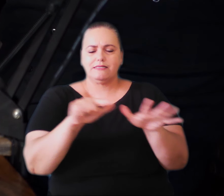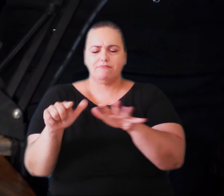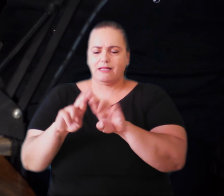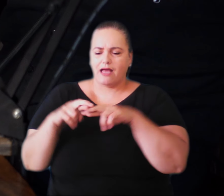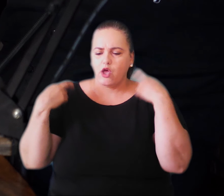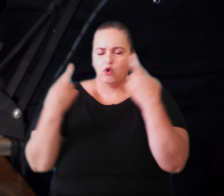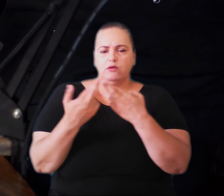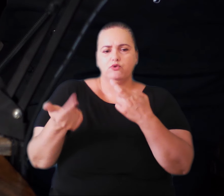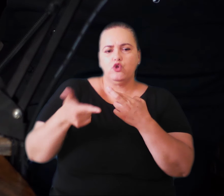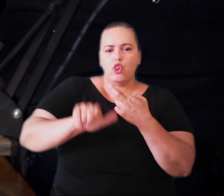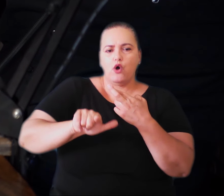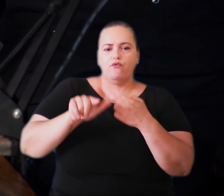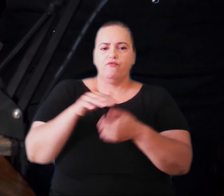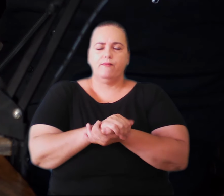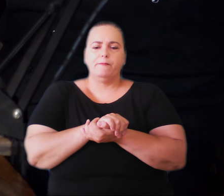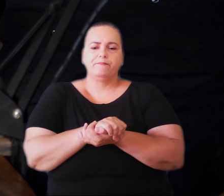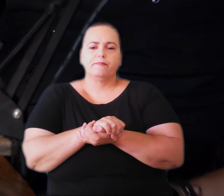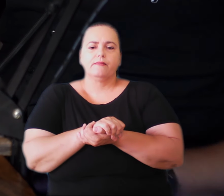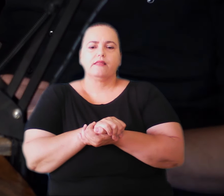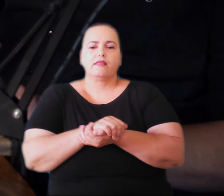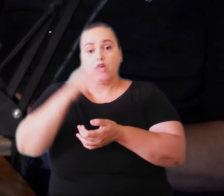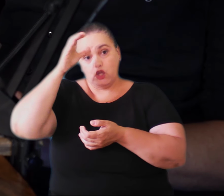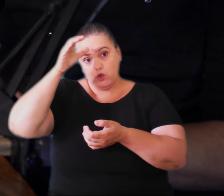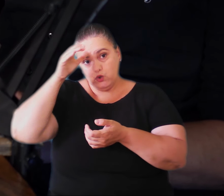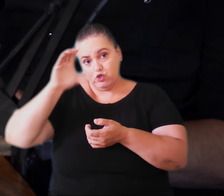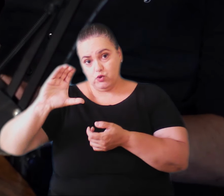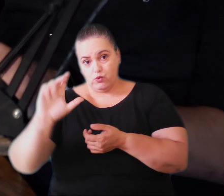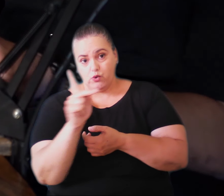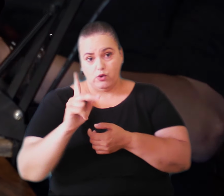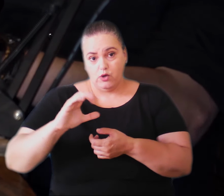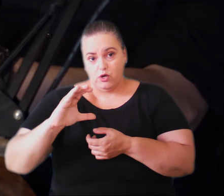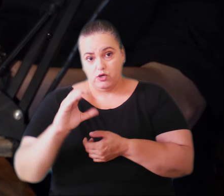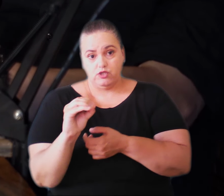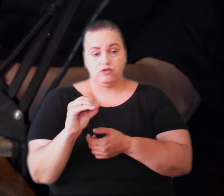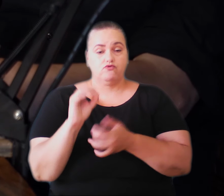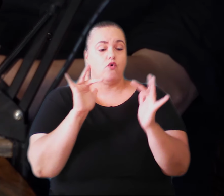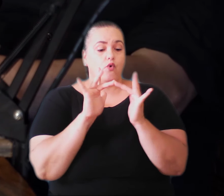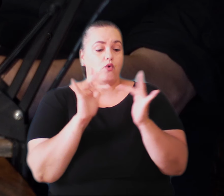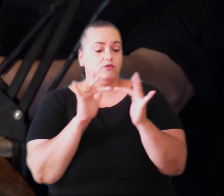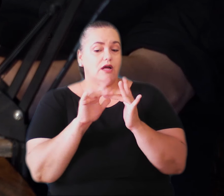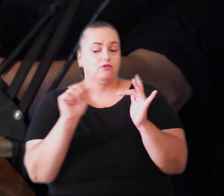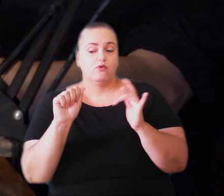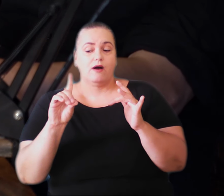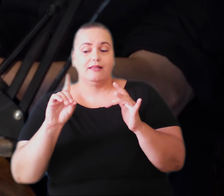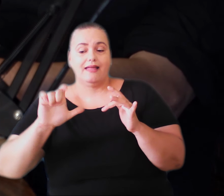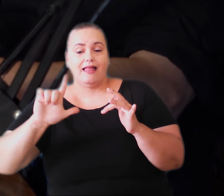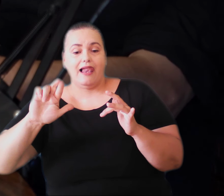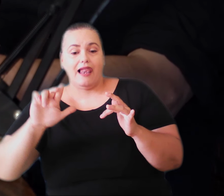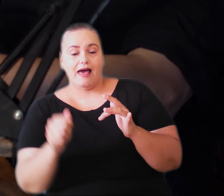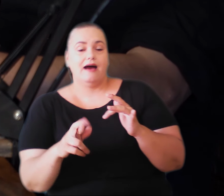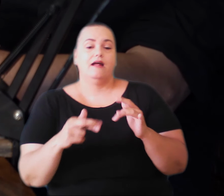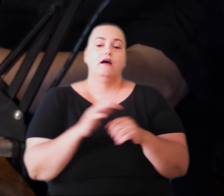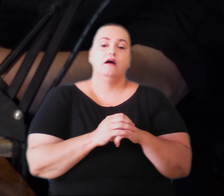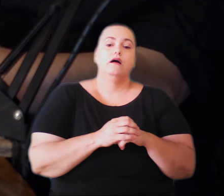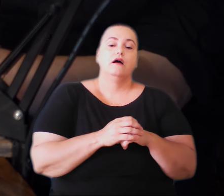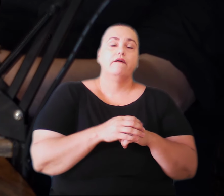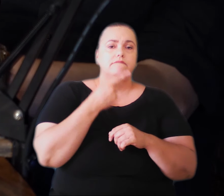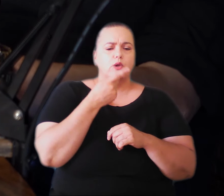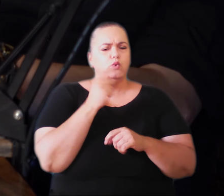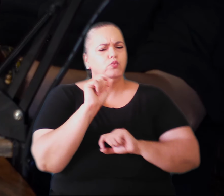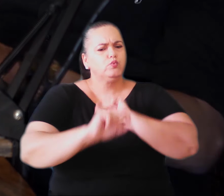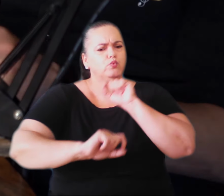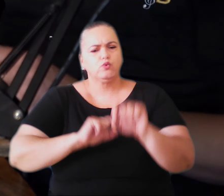novo. E o tio Chico não tinha ainda conseguido contato com a Adelar, nesse momento. E aí o Canhoto disse, olha,